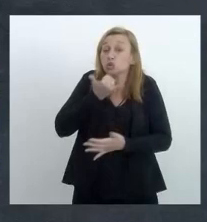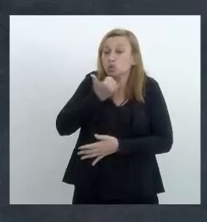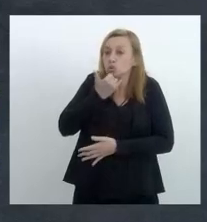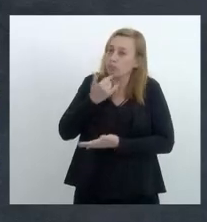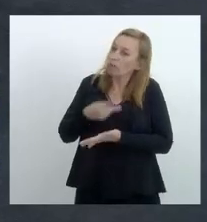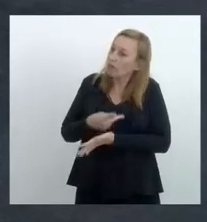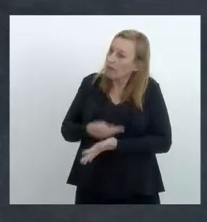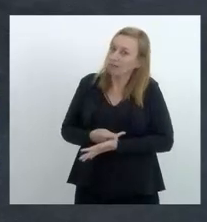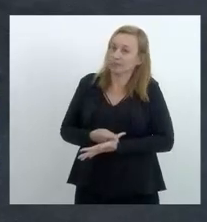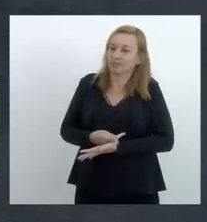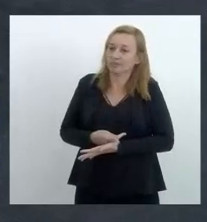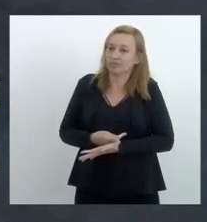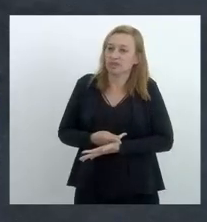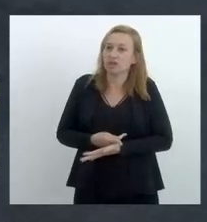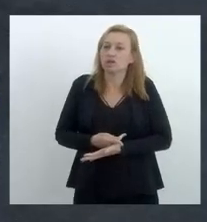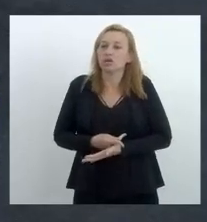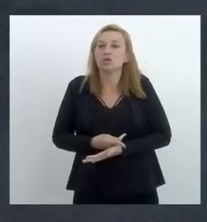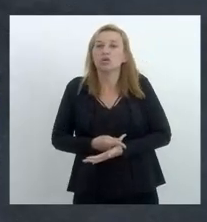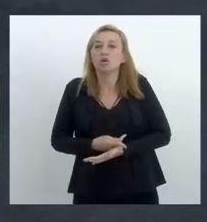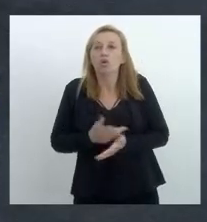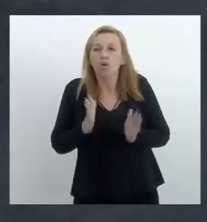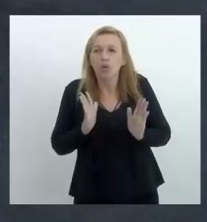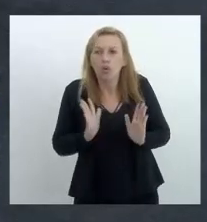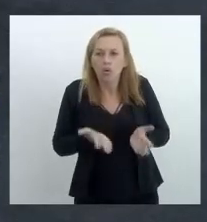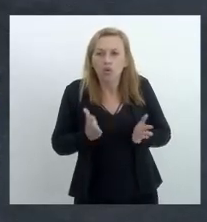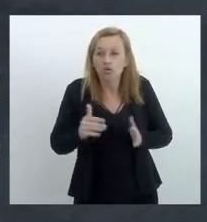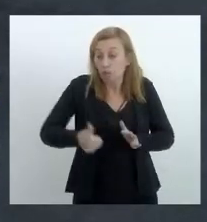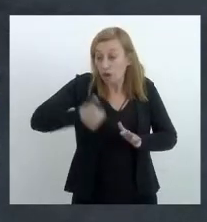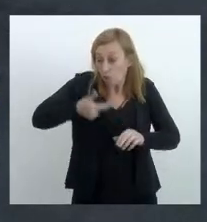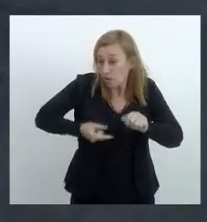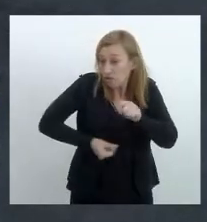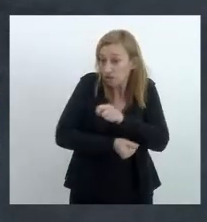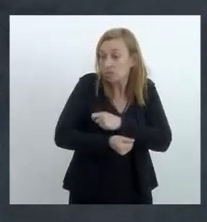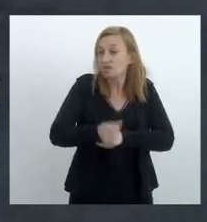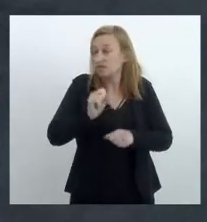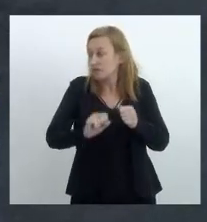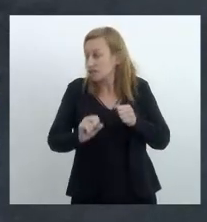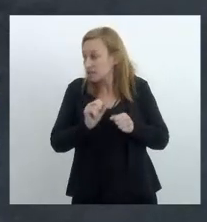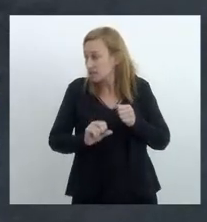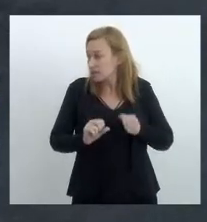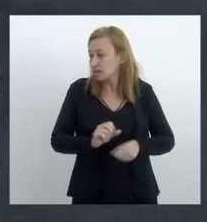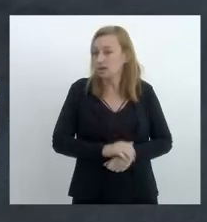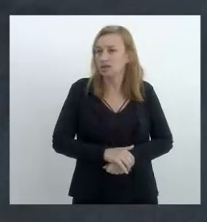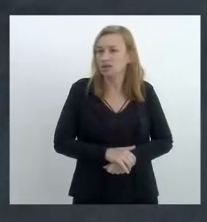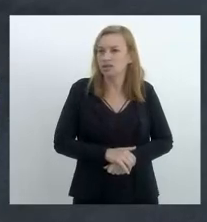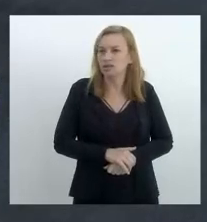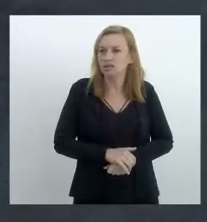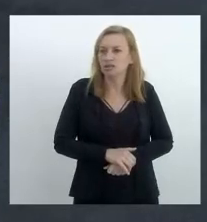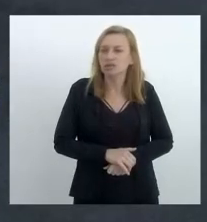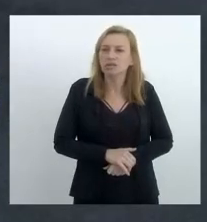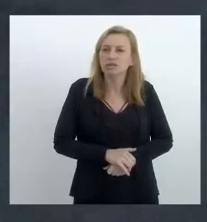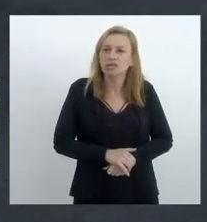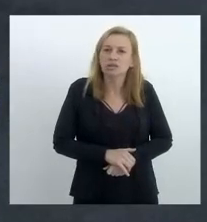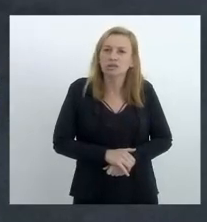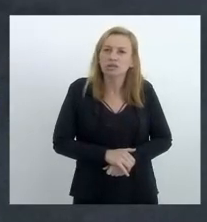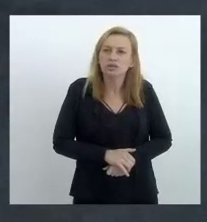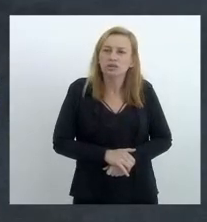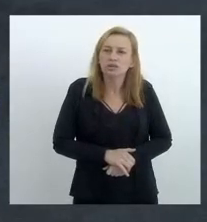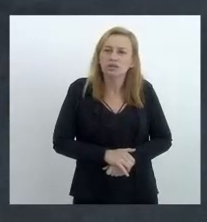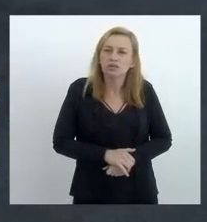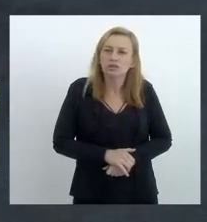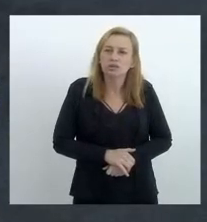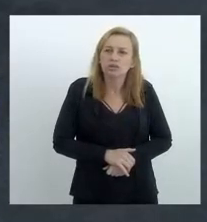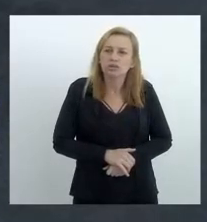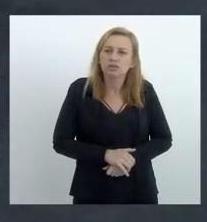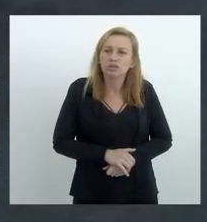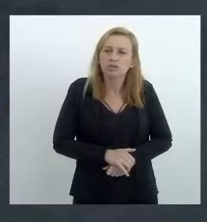falácia. Hoje, atualmente, o melhor investimento que você pode fazer é no título do Tesouro. O ente mais